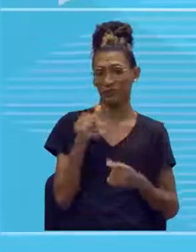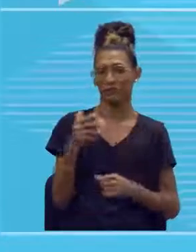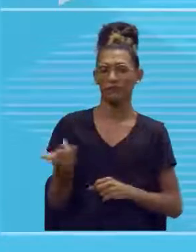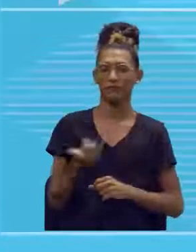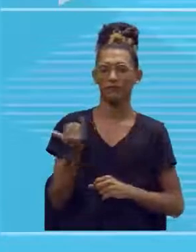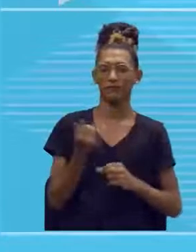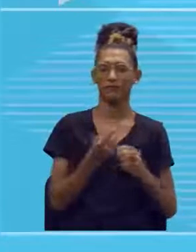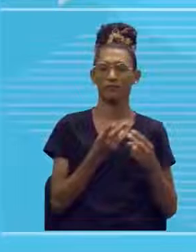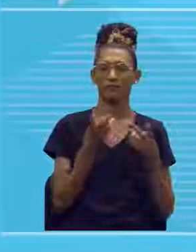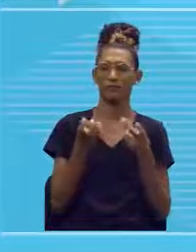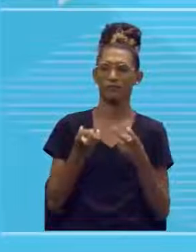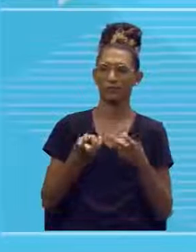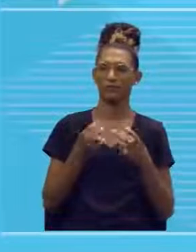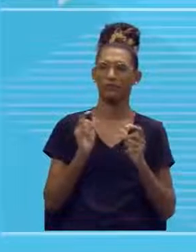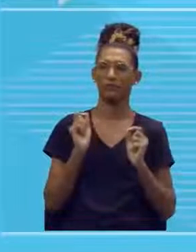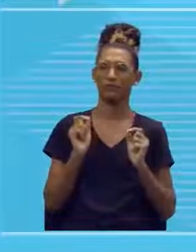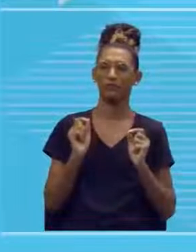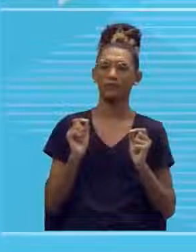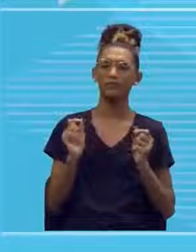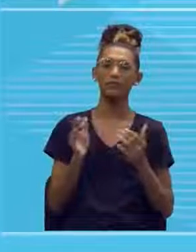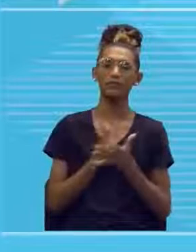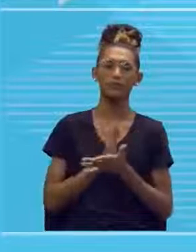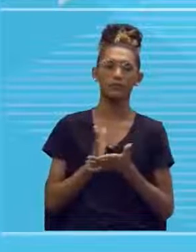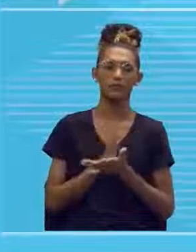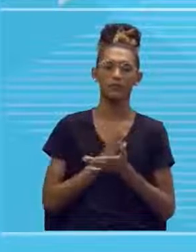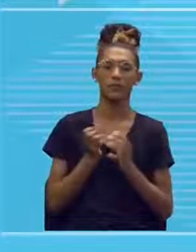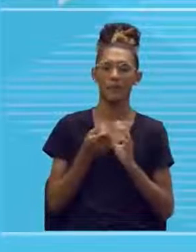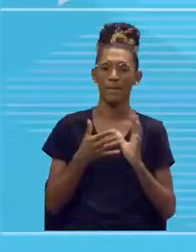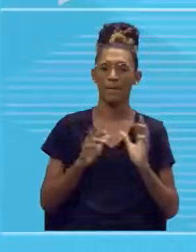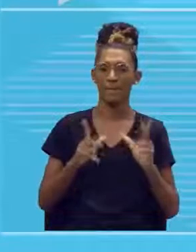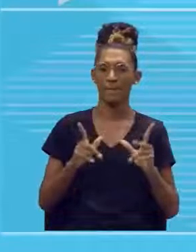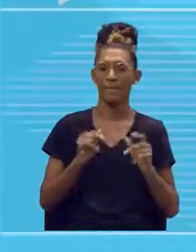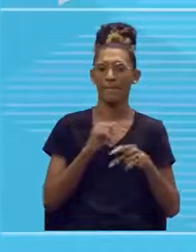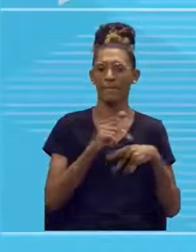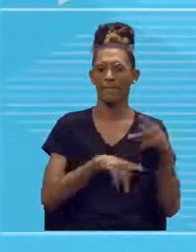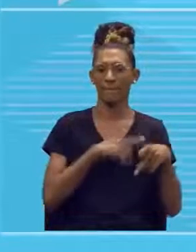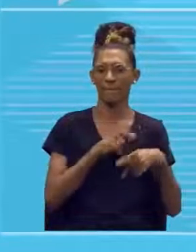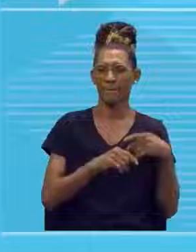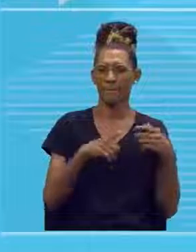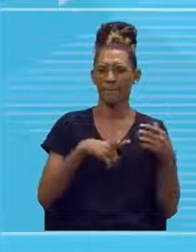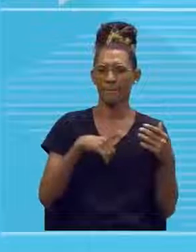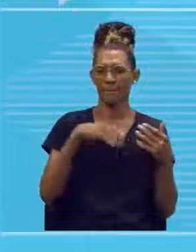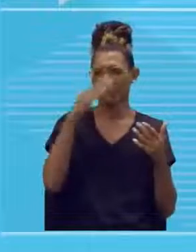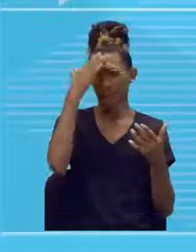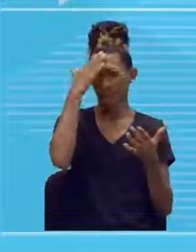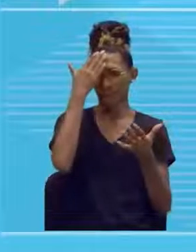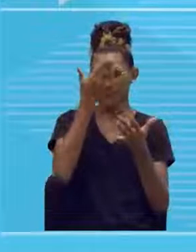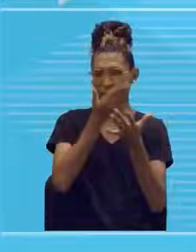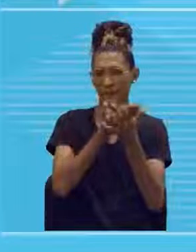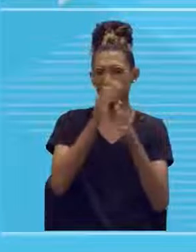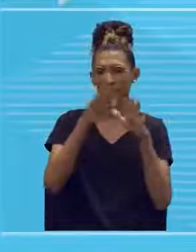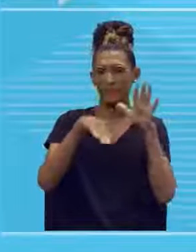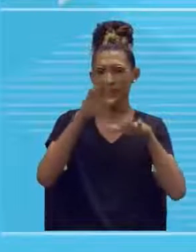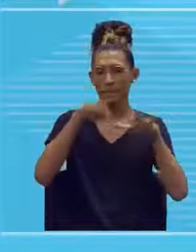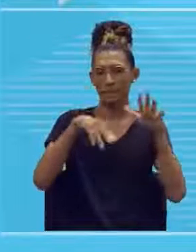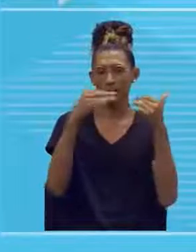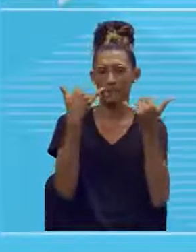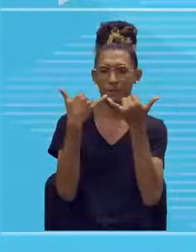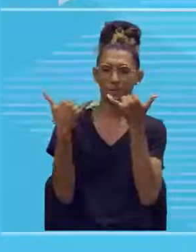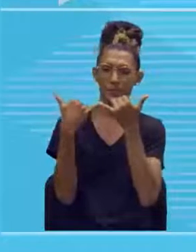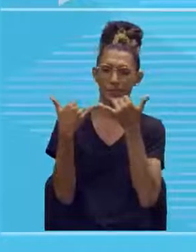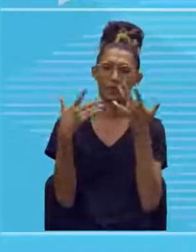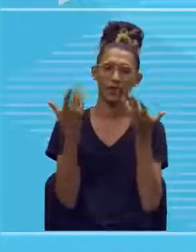interessante observar que em pontos distintos os povos eles tinham crenças que às vezes se assemelhavam demais